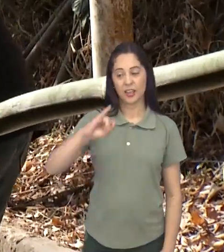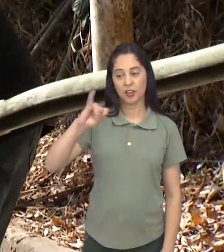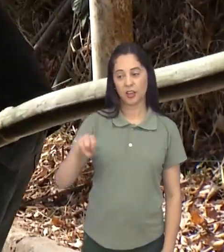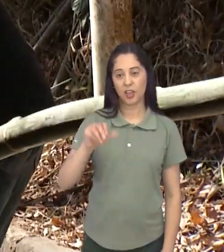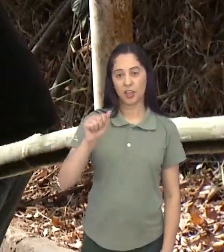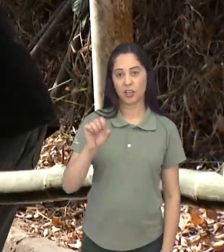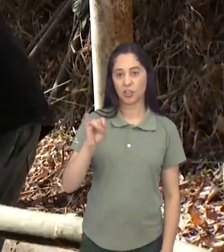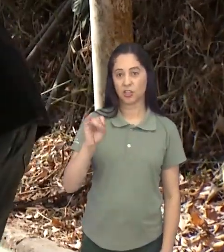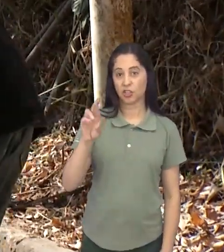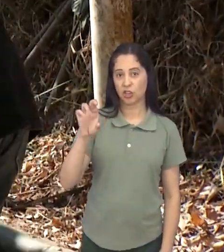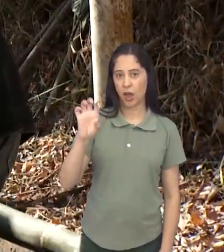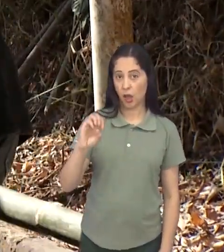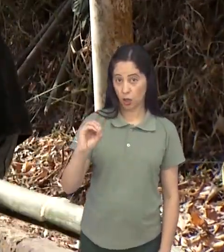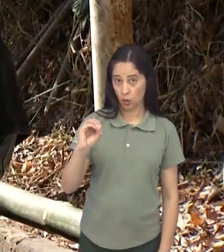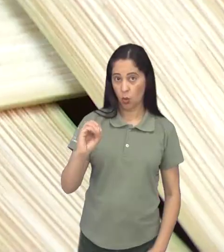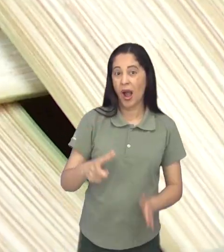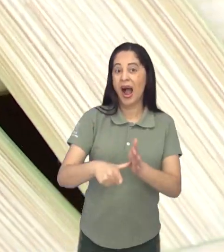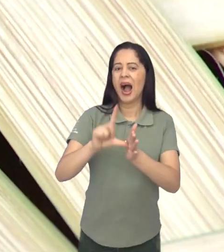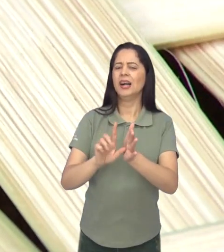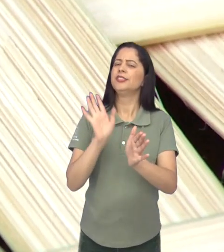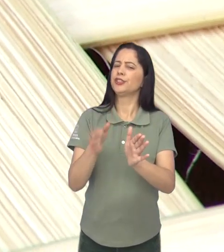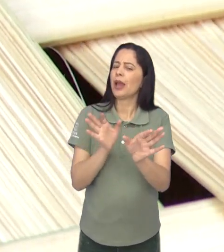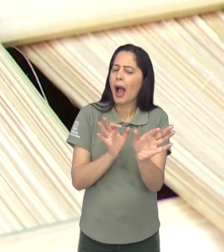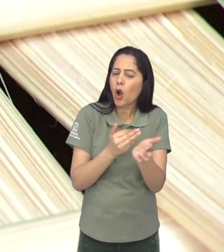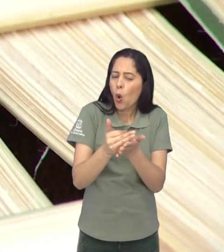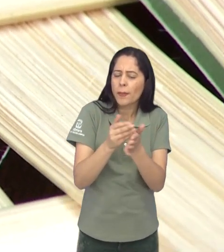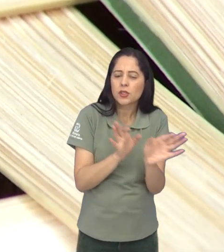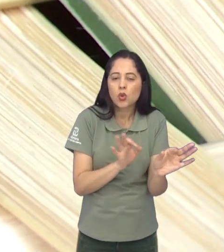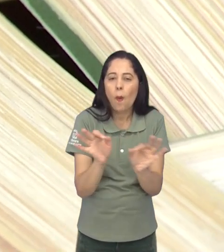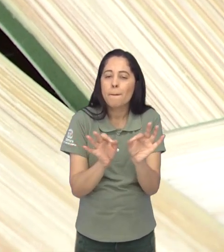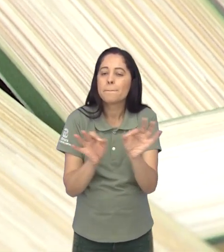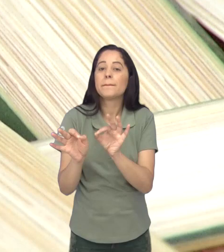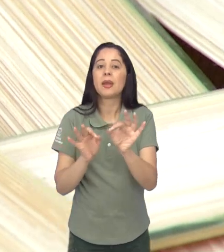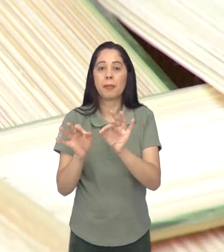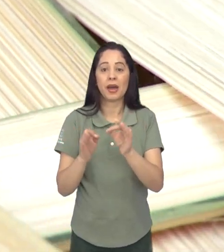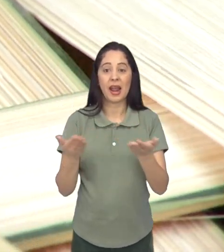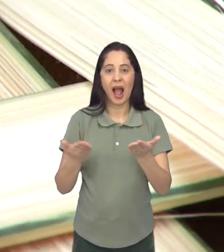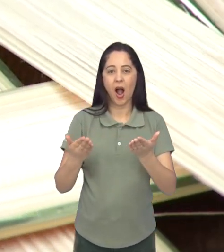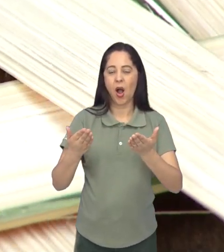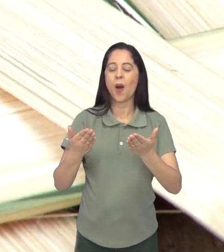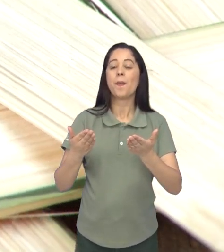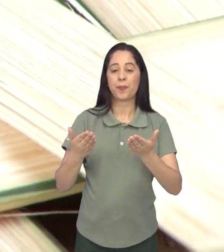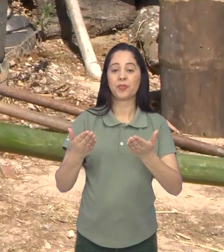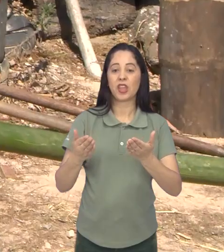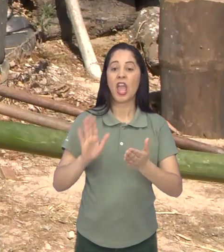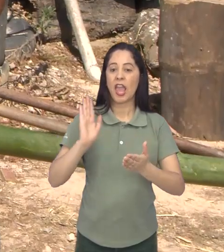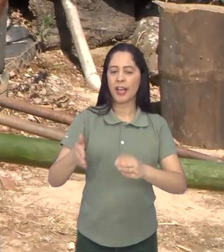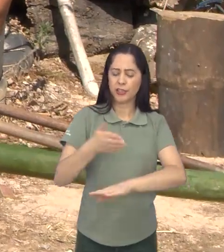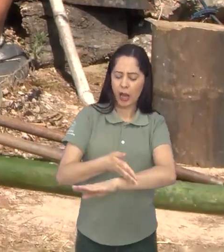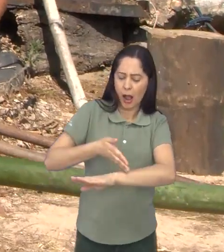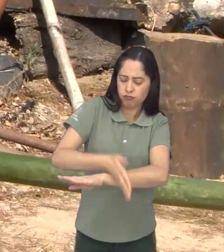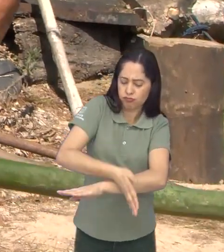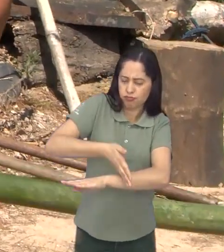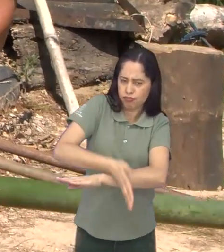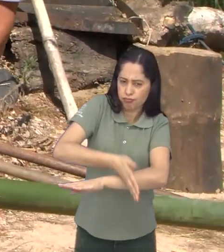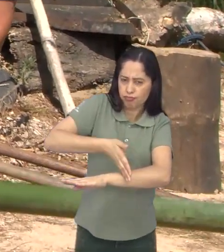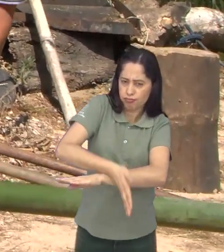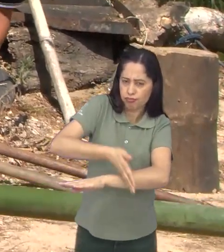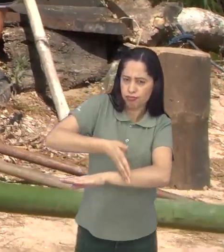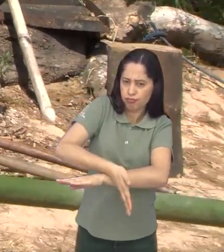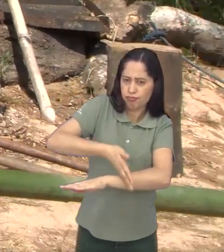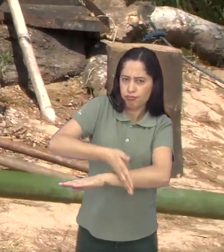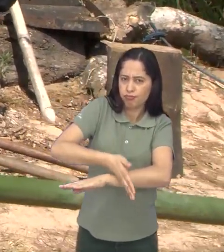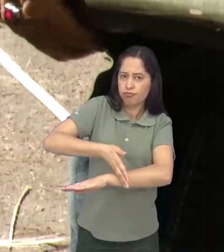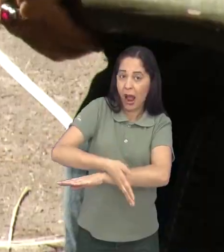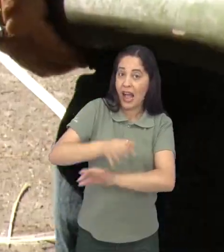Seu Jairo já adiantou nosso processo de hoje para a confecção do porta-retrato em bambu. Ele já buscou